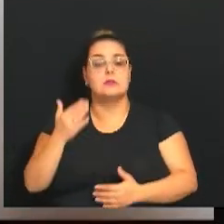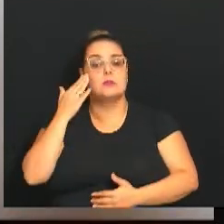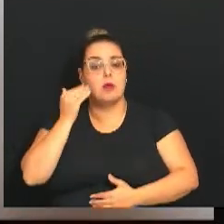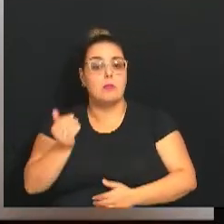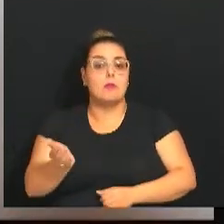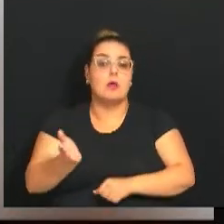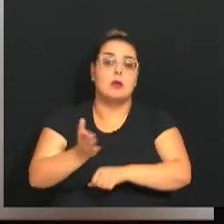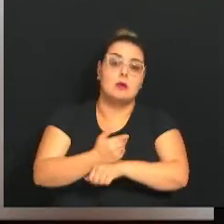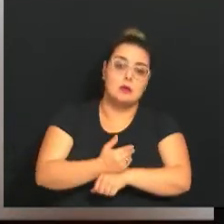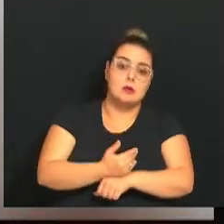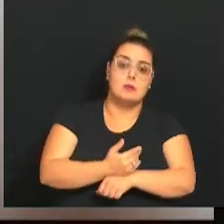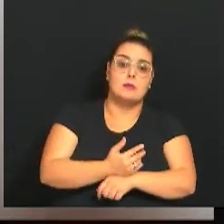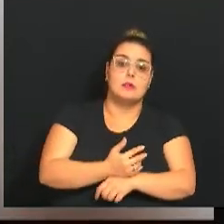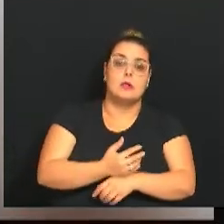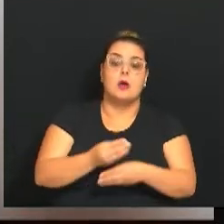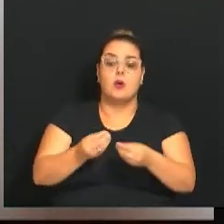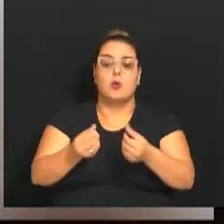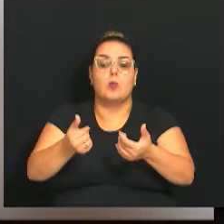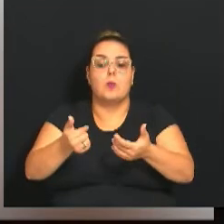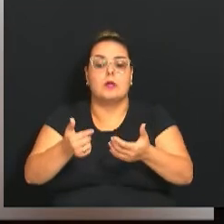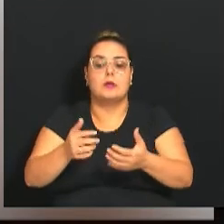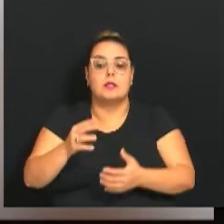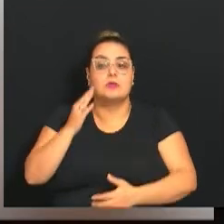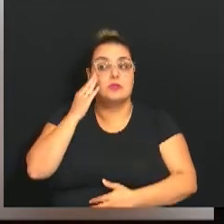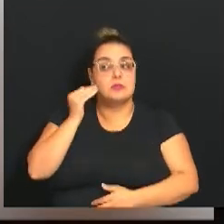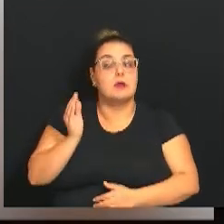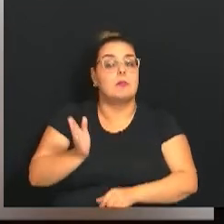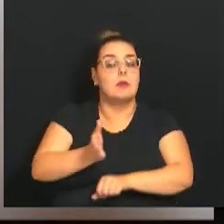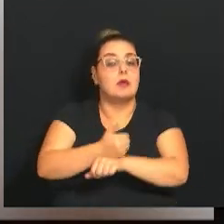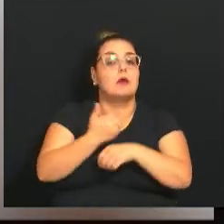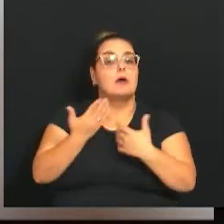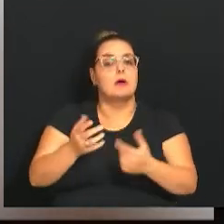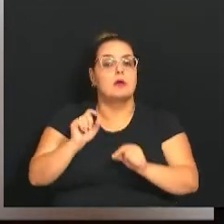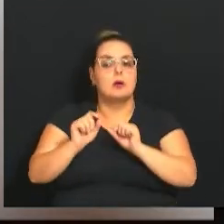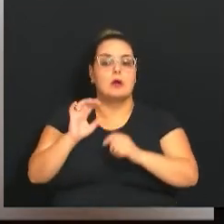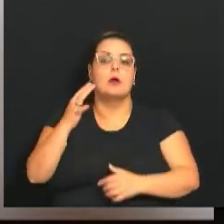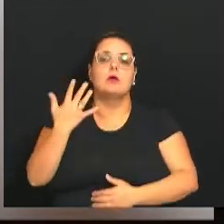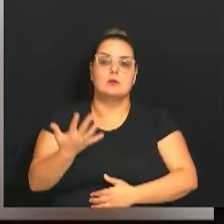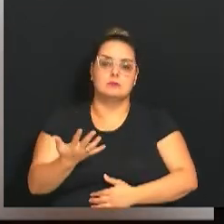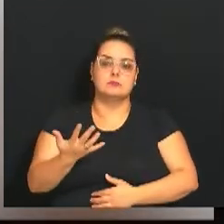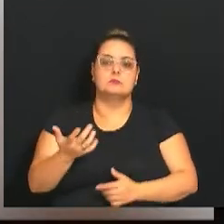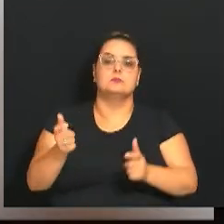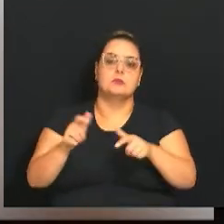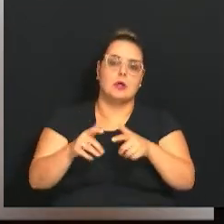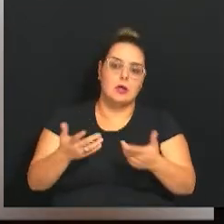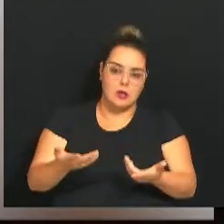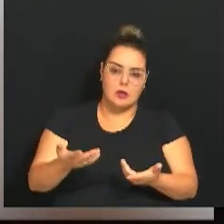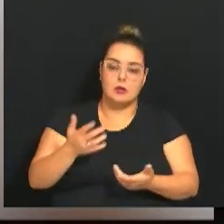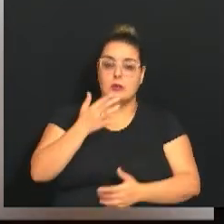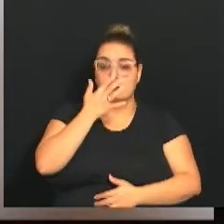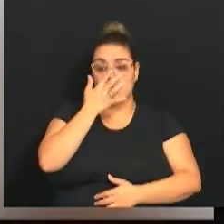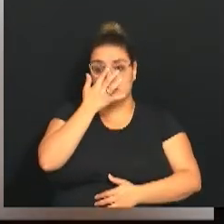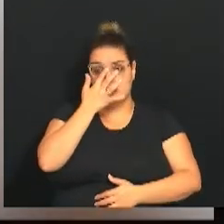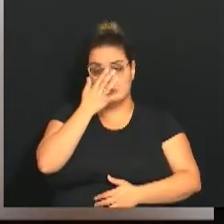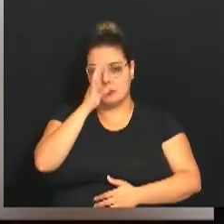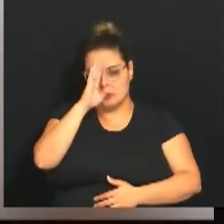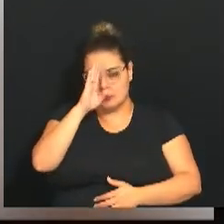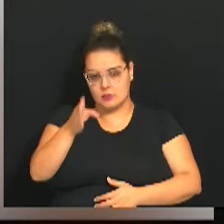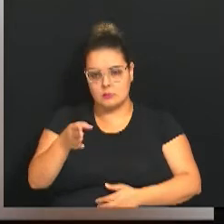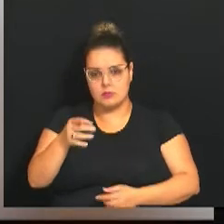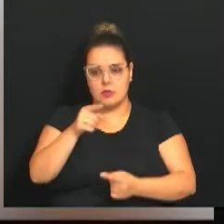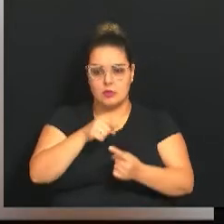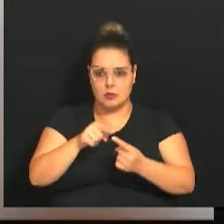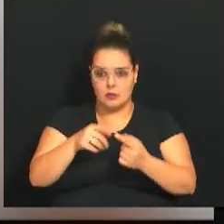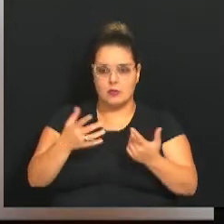cai e a gente trata em termos mais genéricos, né, do que se espera. E o principal objetivo da previsão